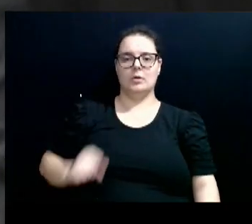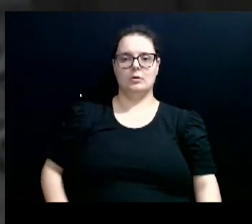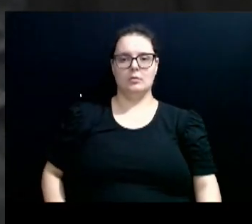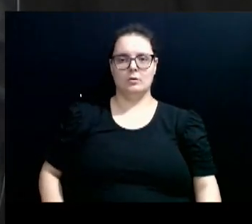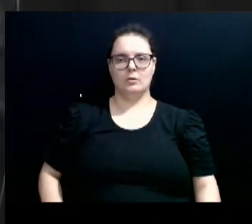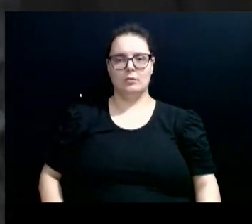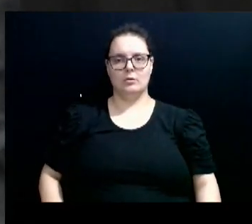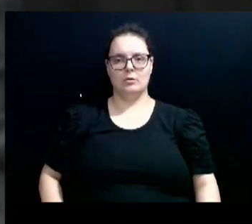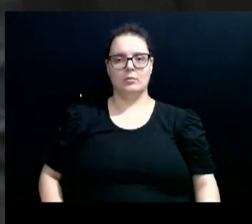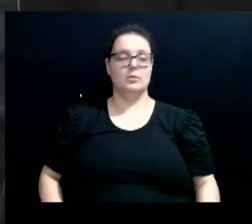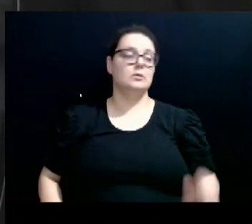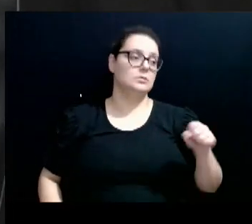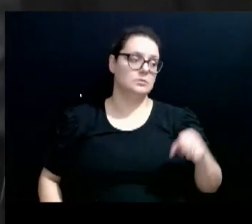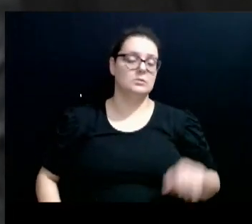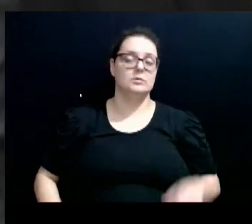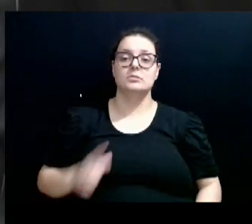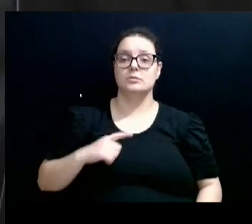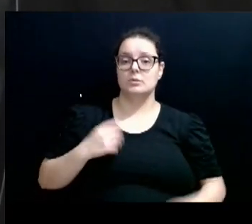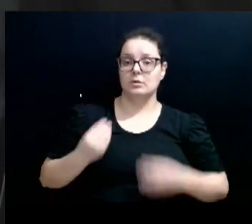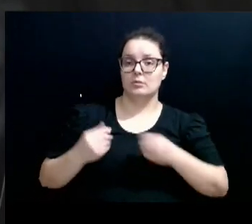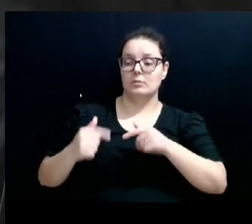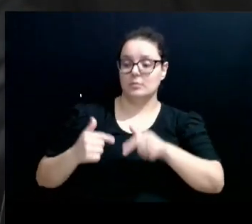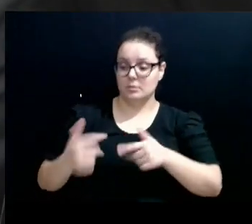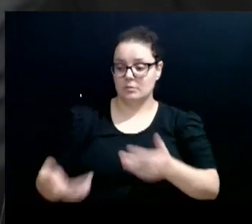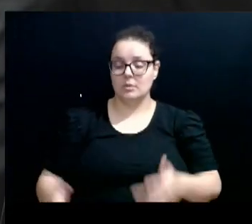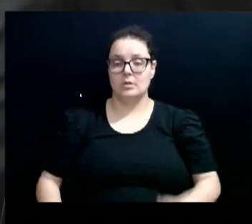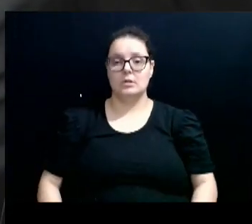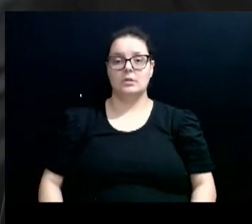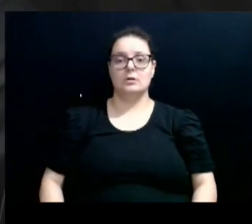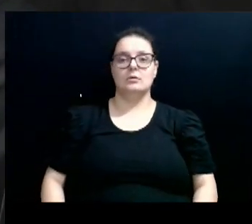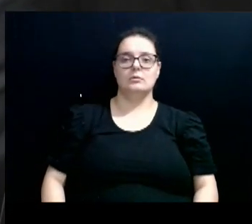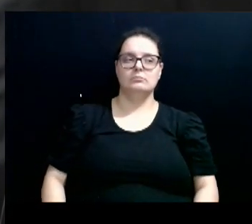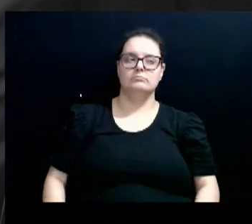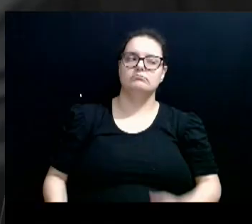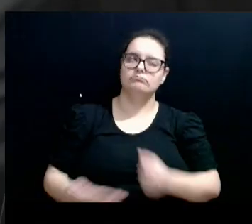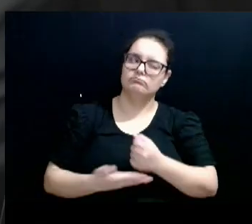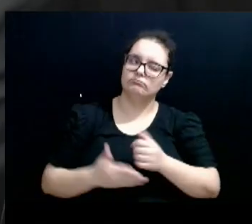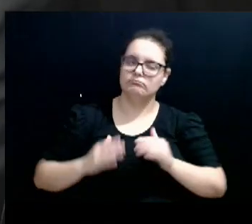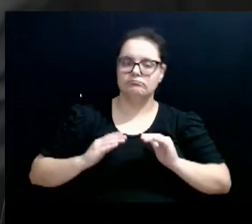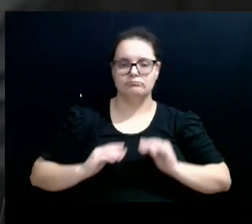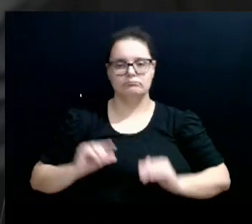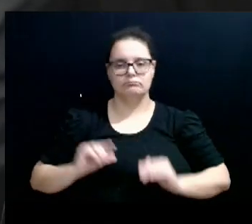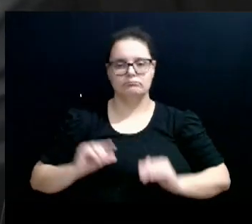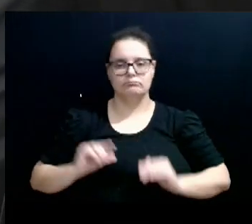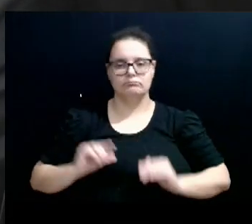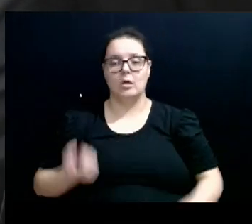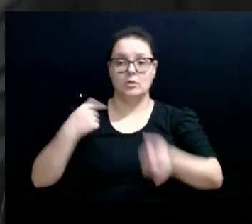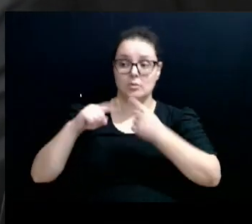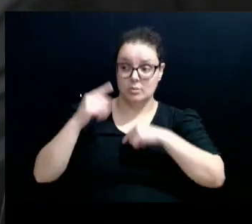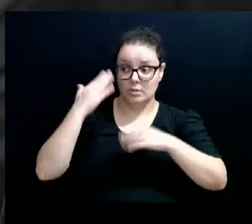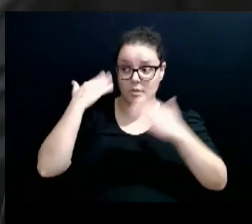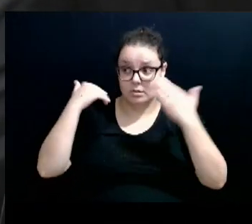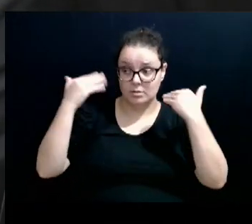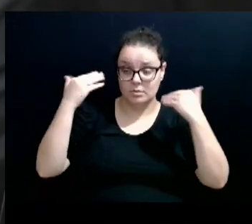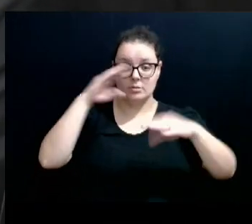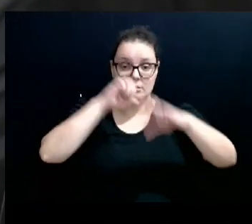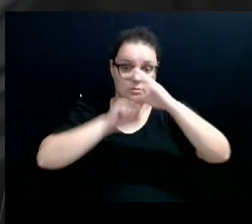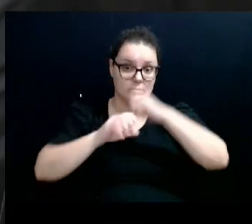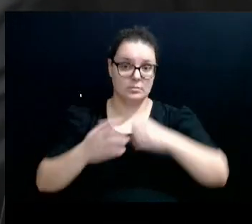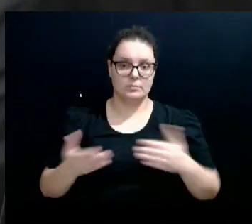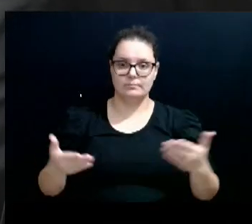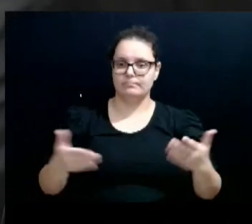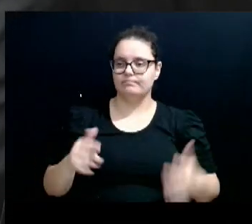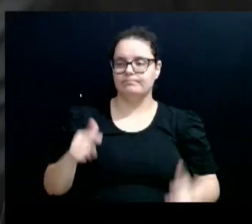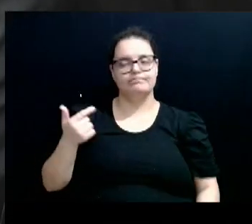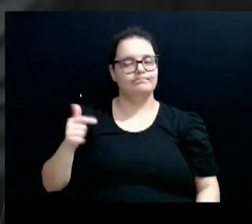fazer esse trabalho e colocar uma mínima disciplina para o sucesso do aprendizado. Hoje não existe mais isso.